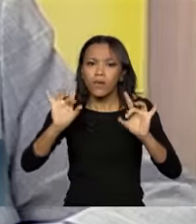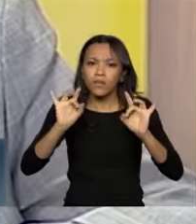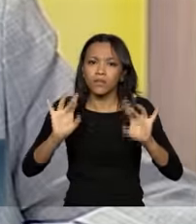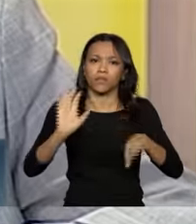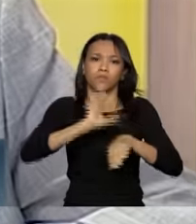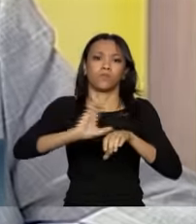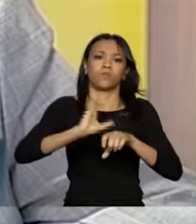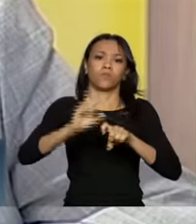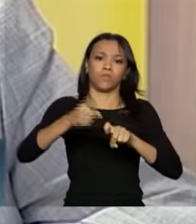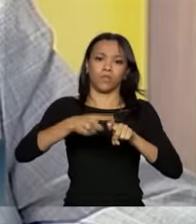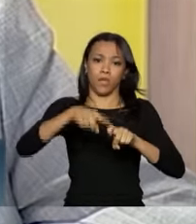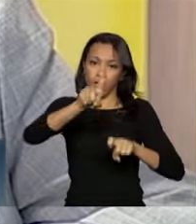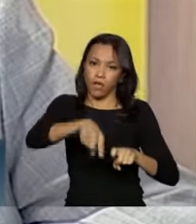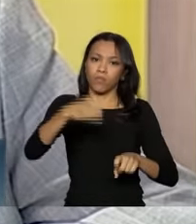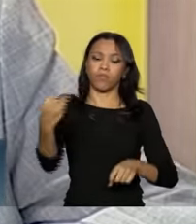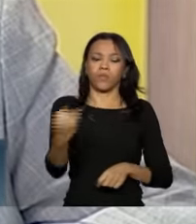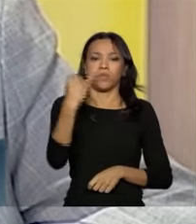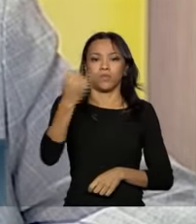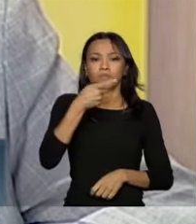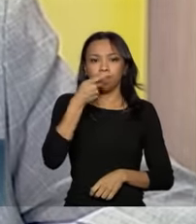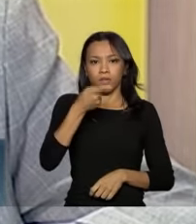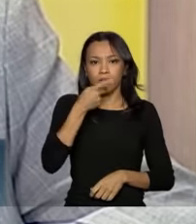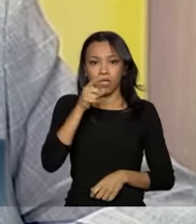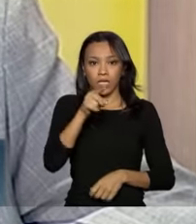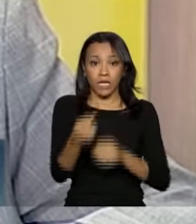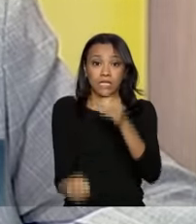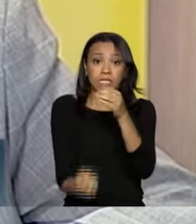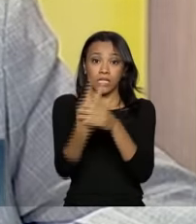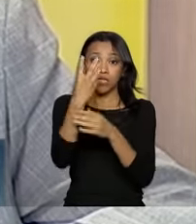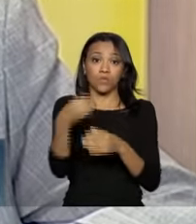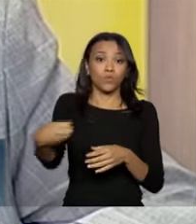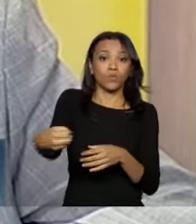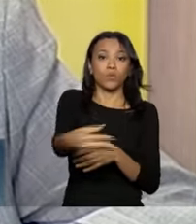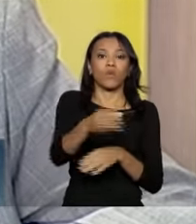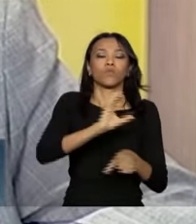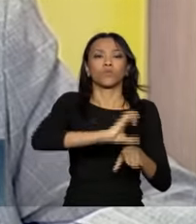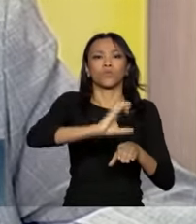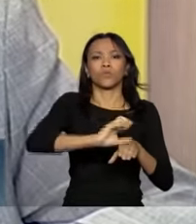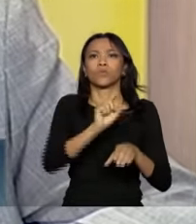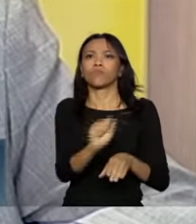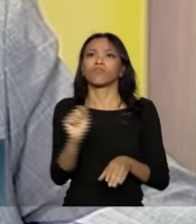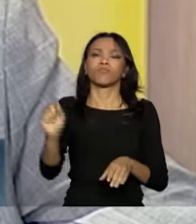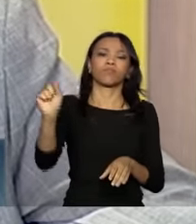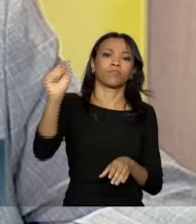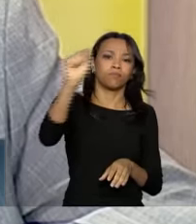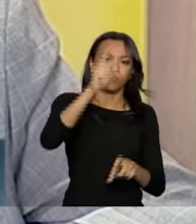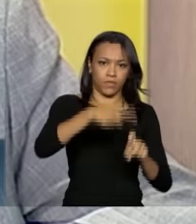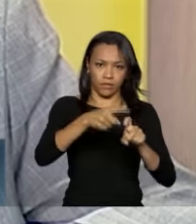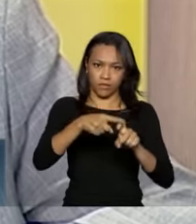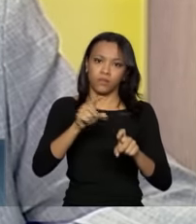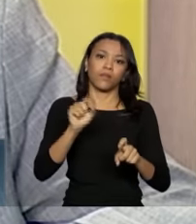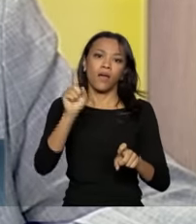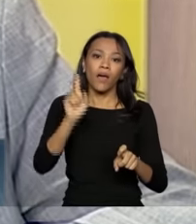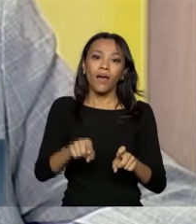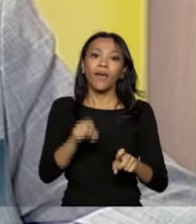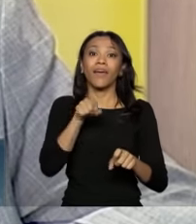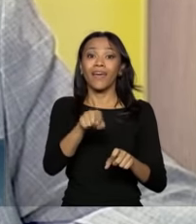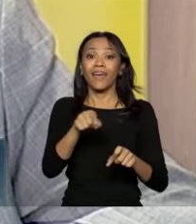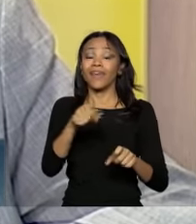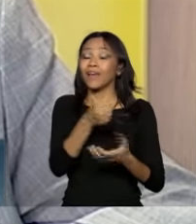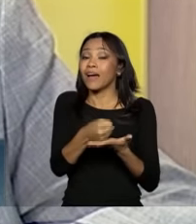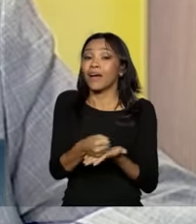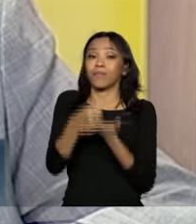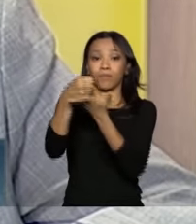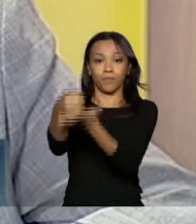importante a gente enfatizar que essa criação dos novos cursos é o braço estruturante do programa Mais